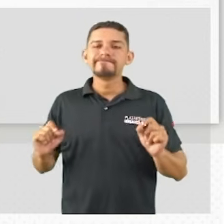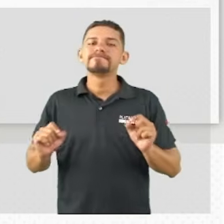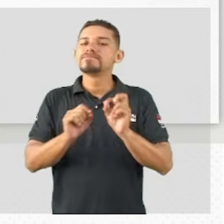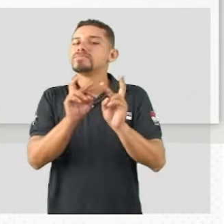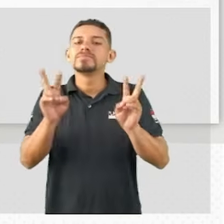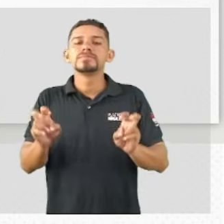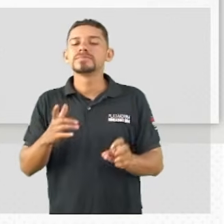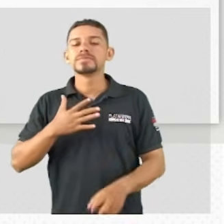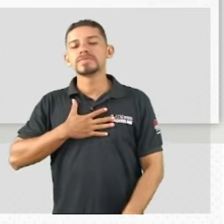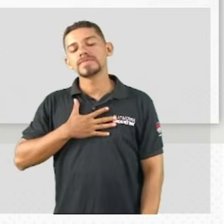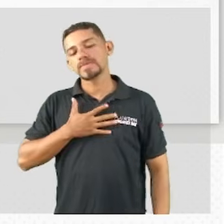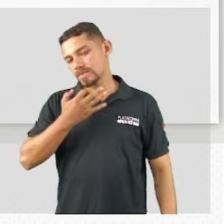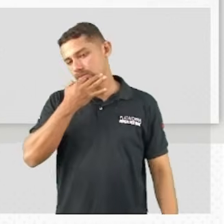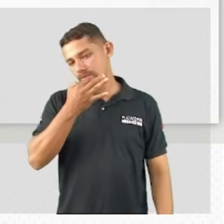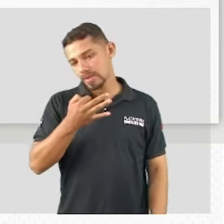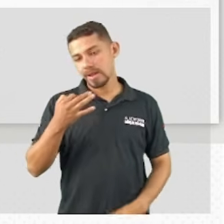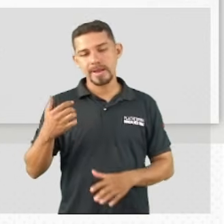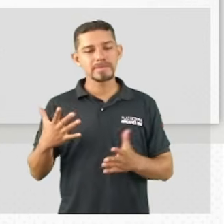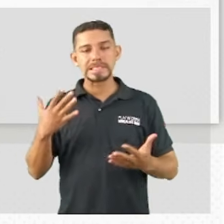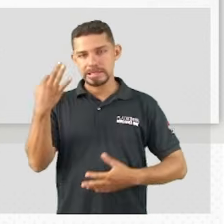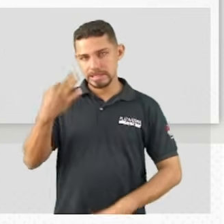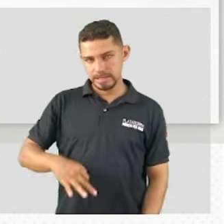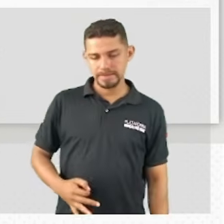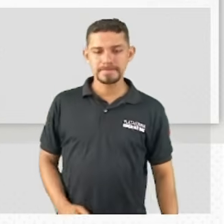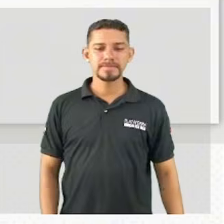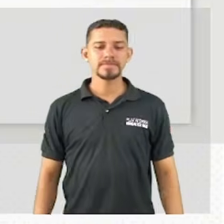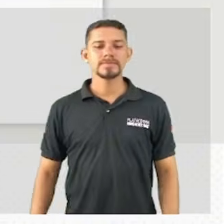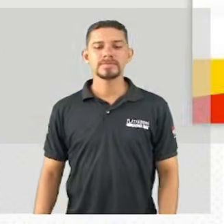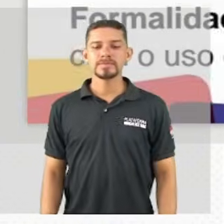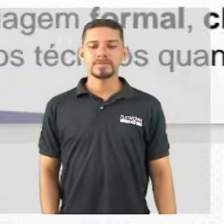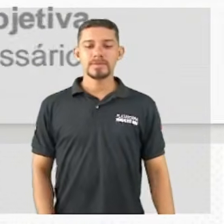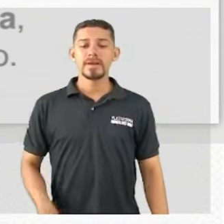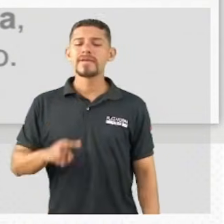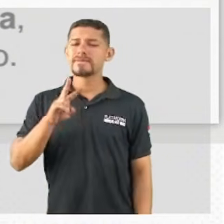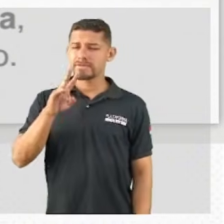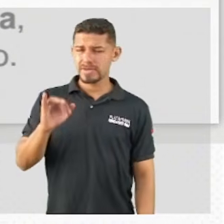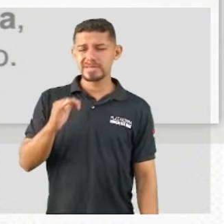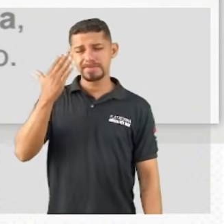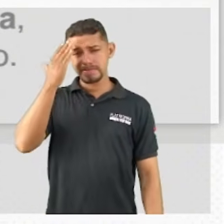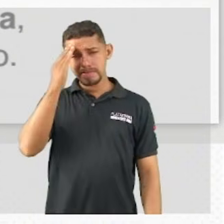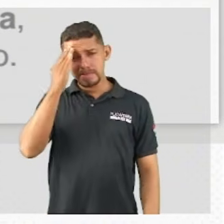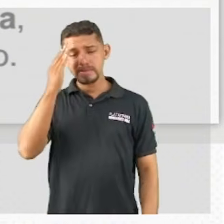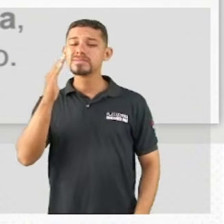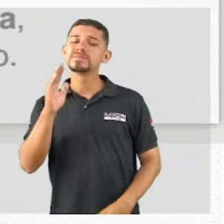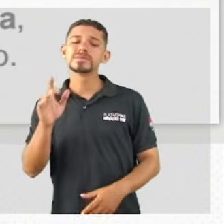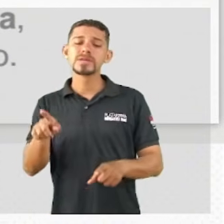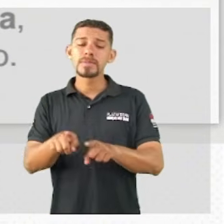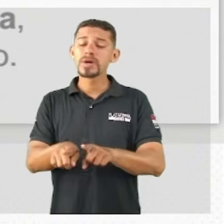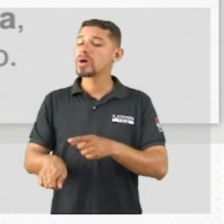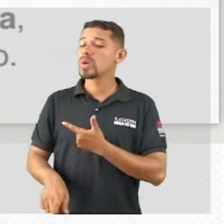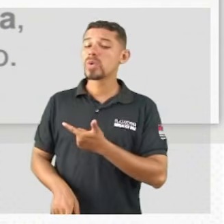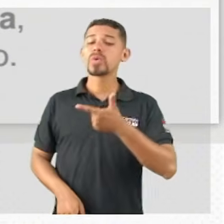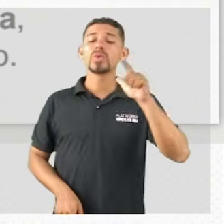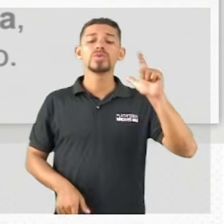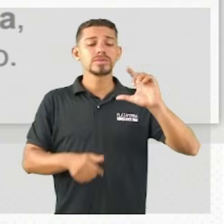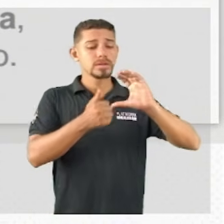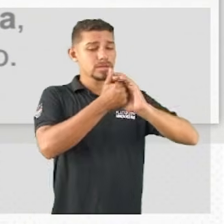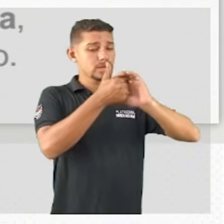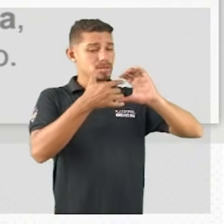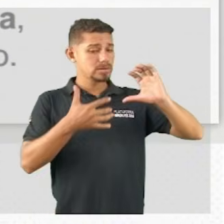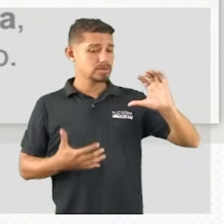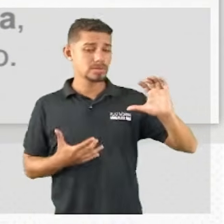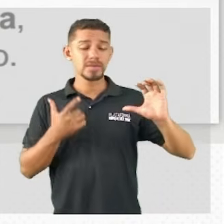o seu posicionamento está mais correto, certo? E aí a gente vai entender também que outras características